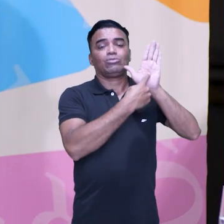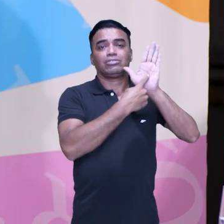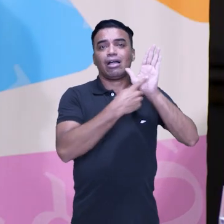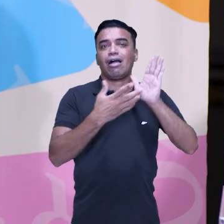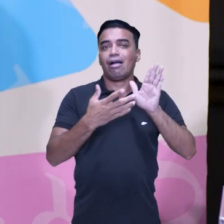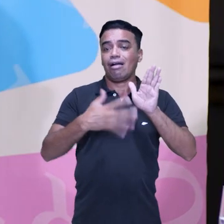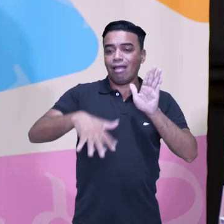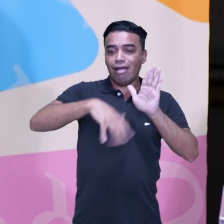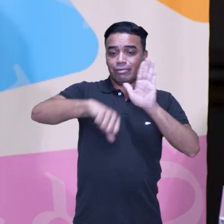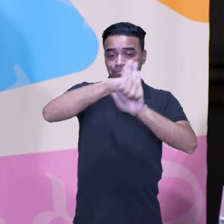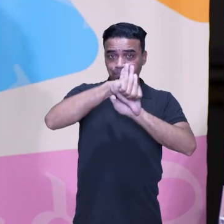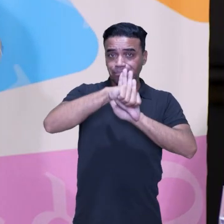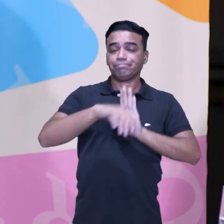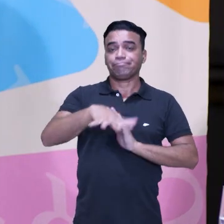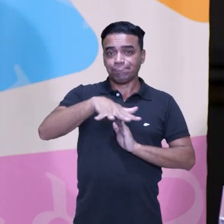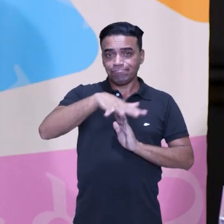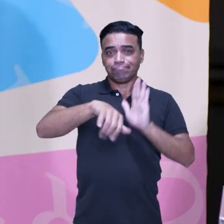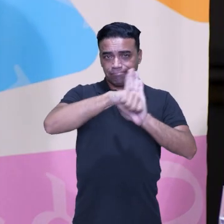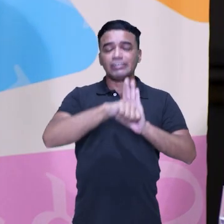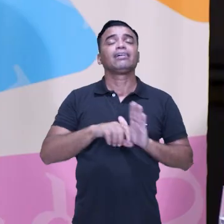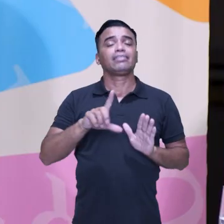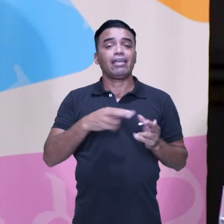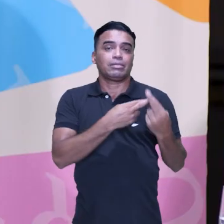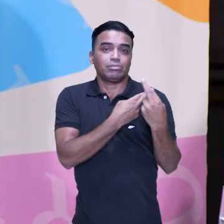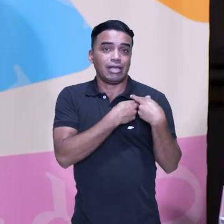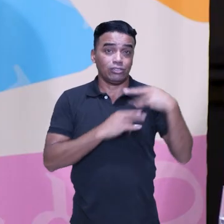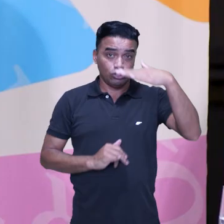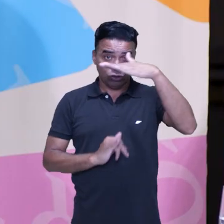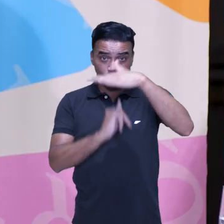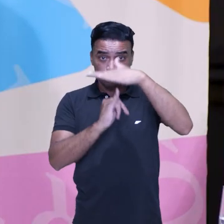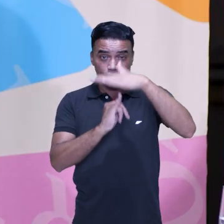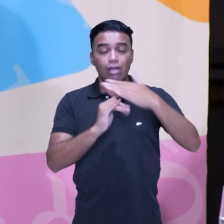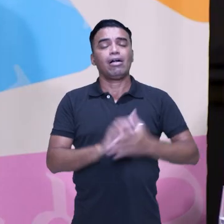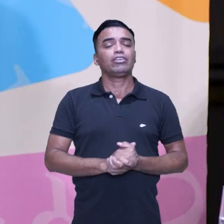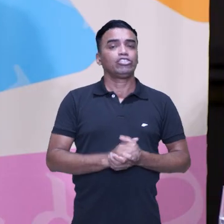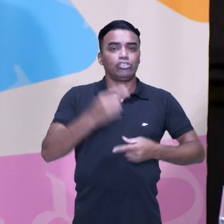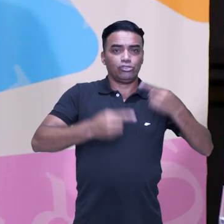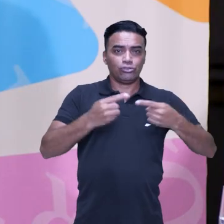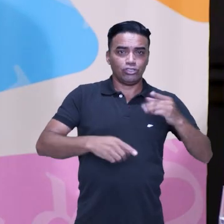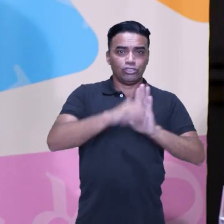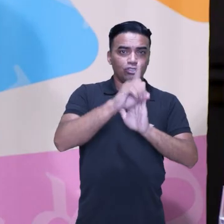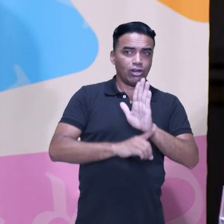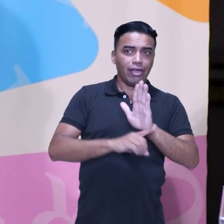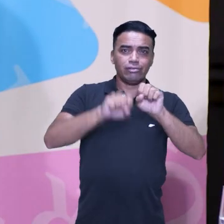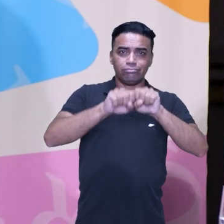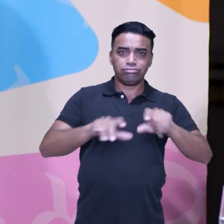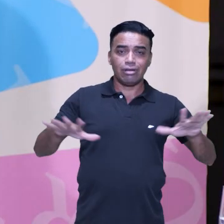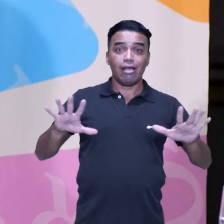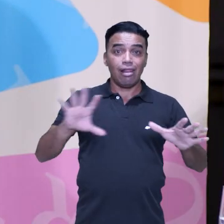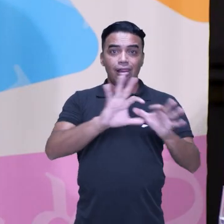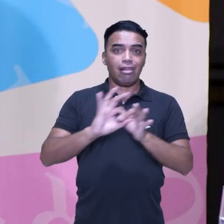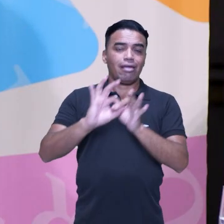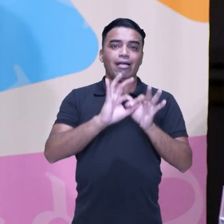seara criminal, ele tem essa função institucional de discutir direitos ditos difusos, direitos ligados